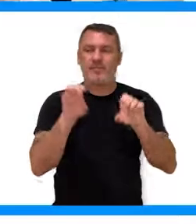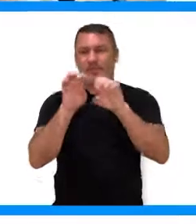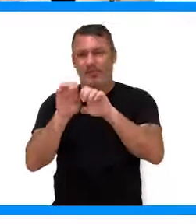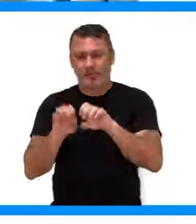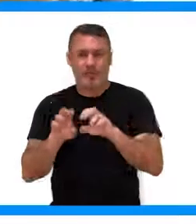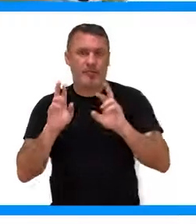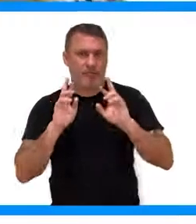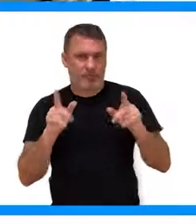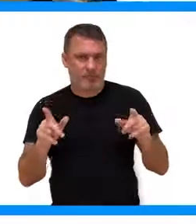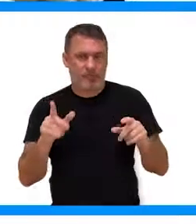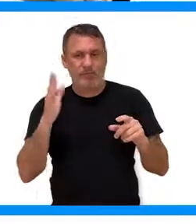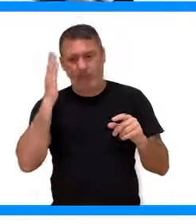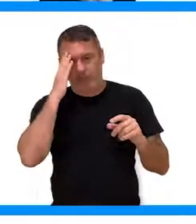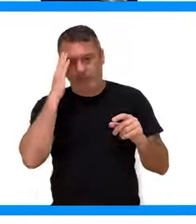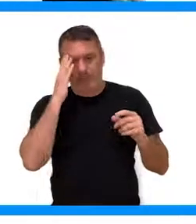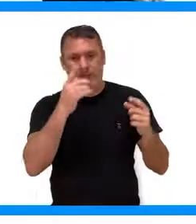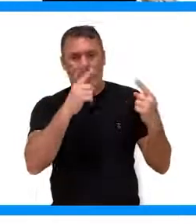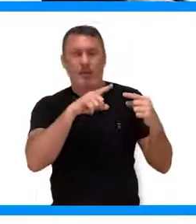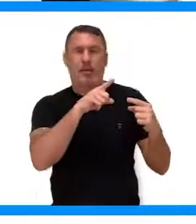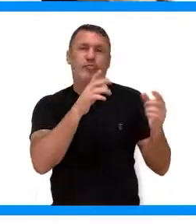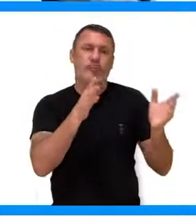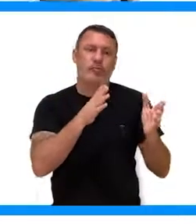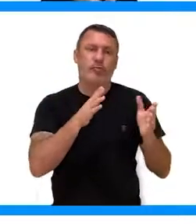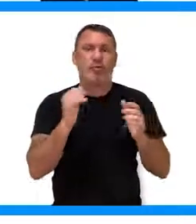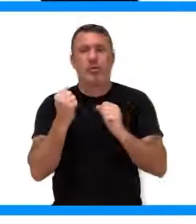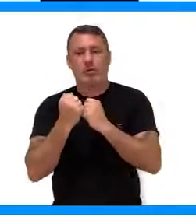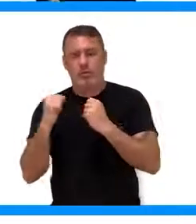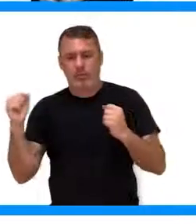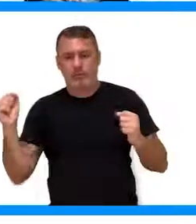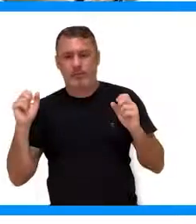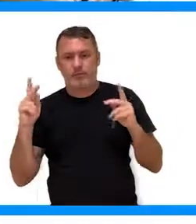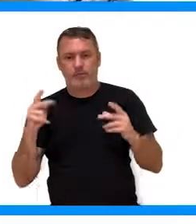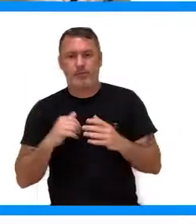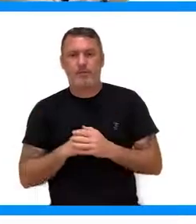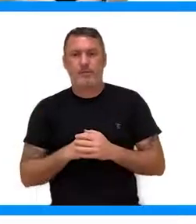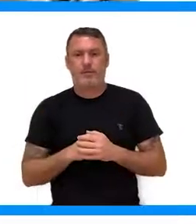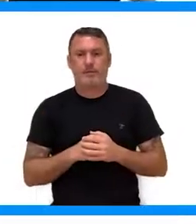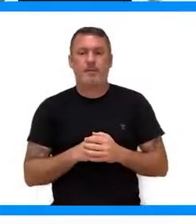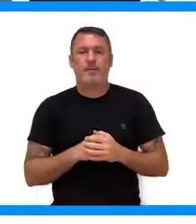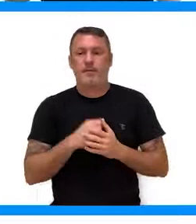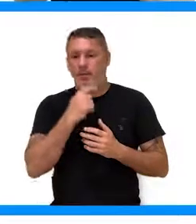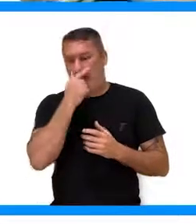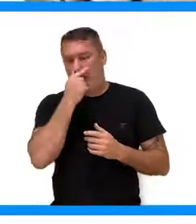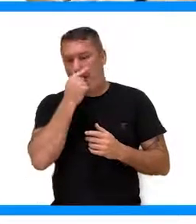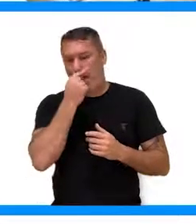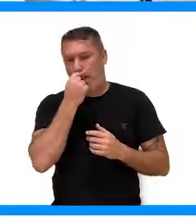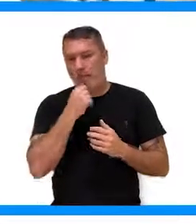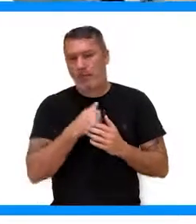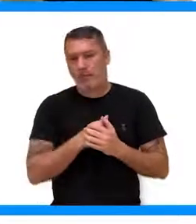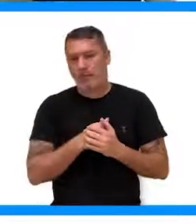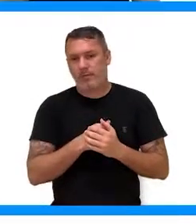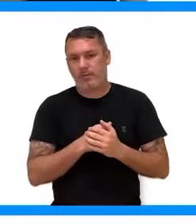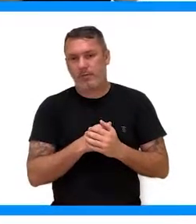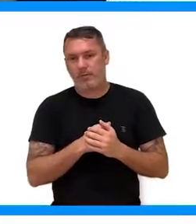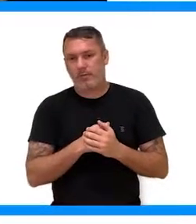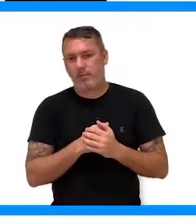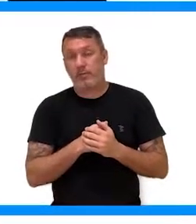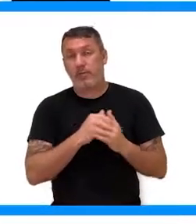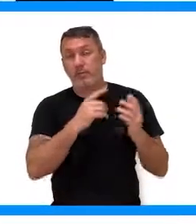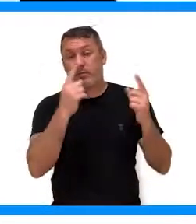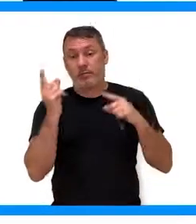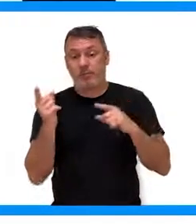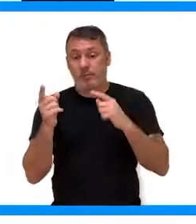estrutural fundiária aqui no Brasil, feita pelo Ministério da Agricultura e pelo INCRA. Tá? Nos latifúndios, nós